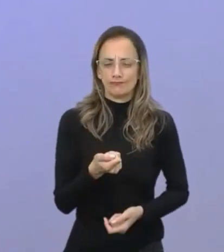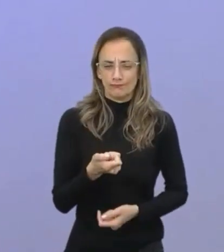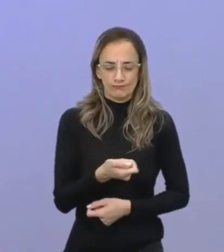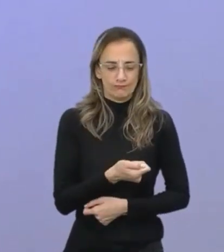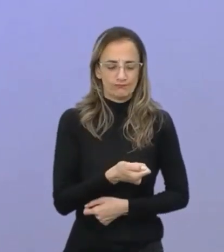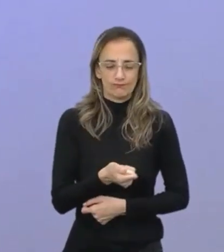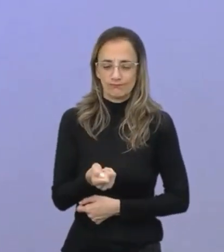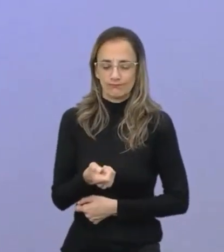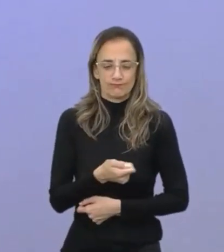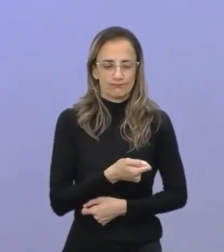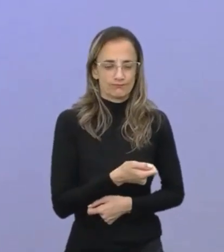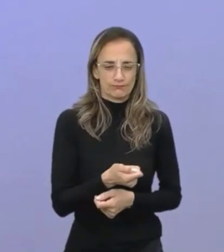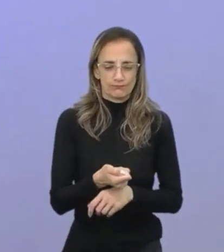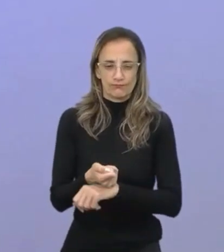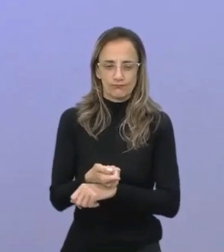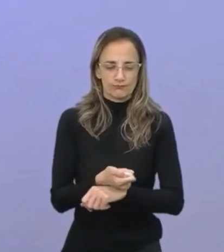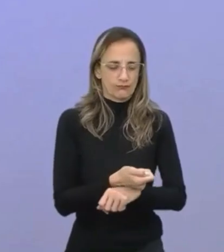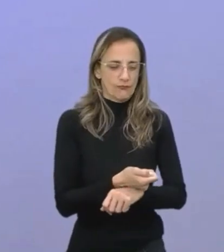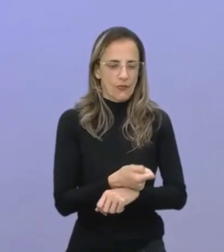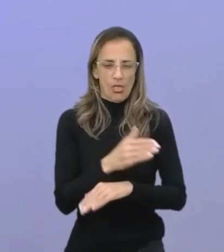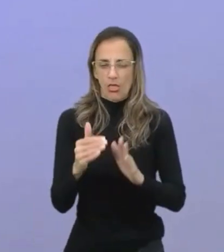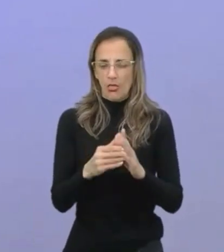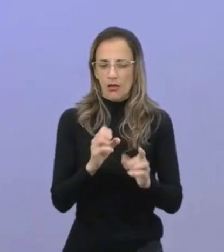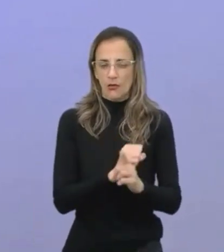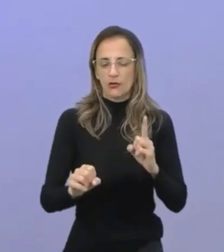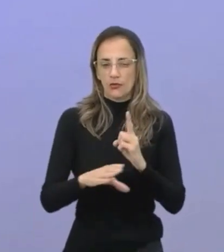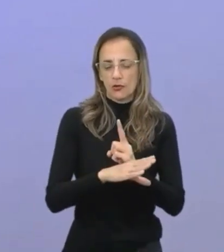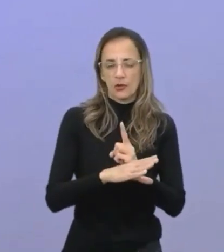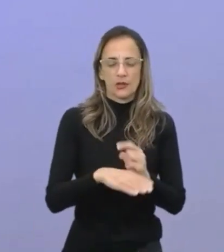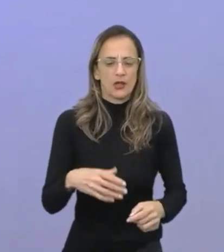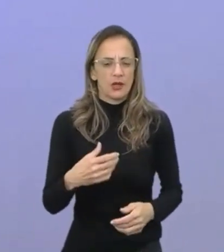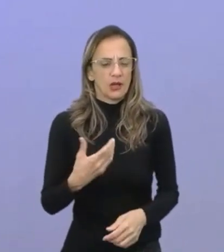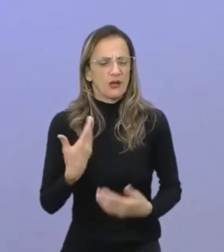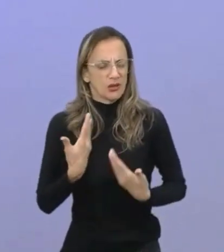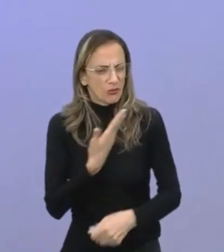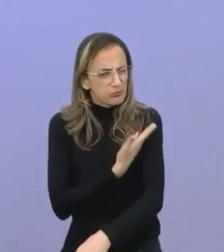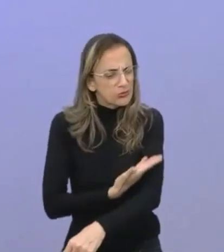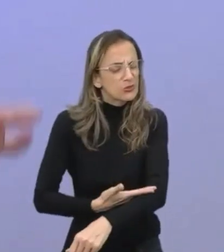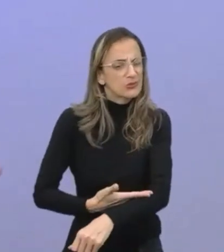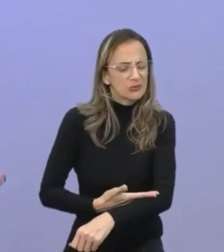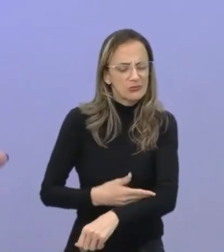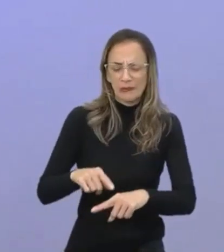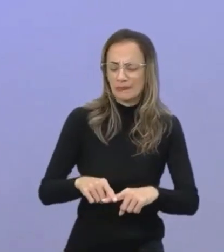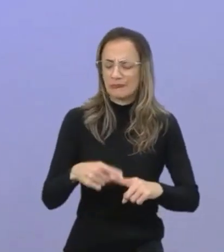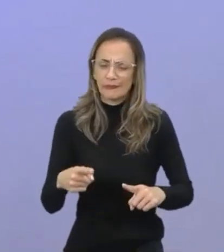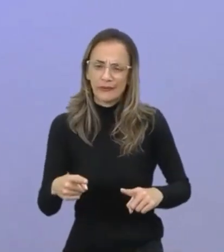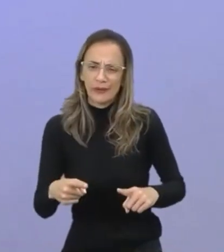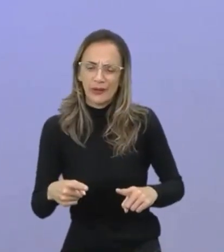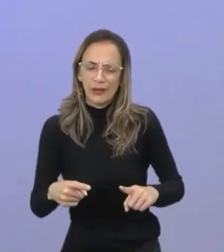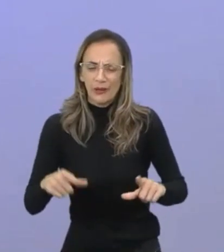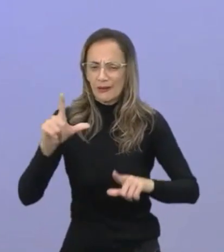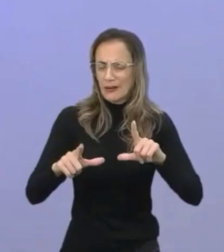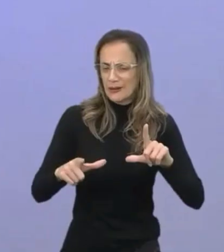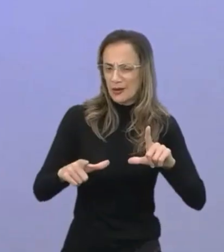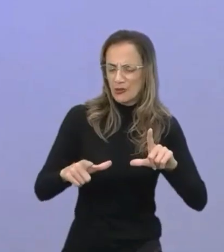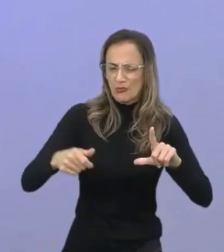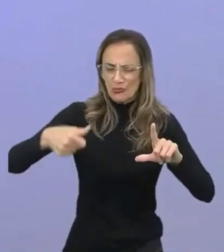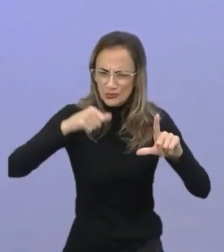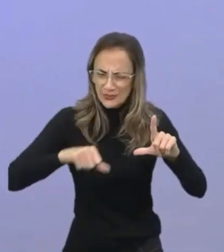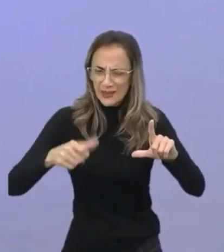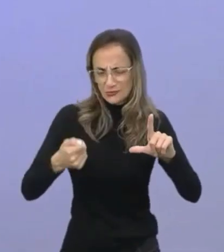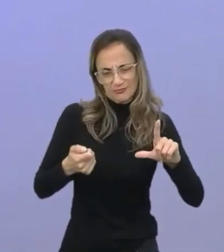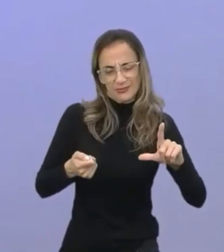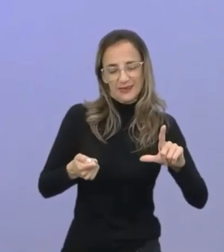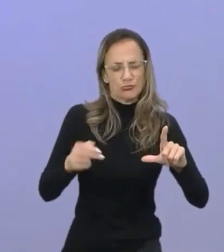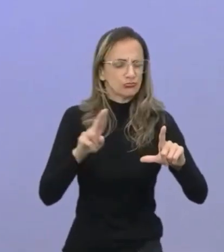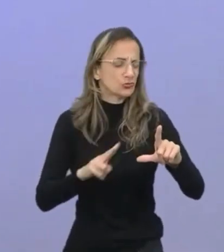nós, né, até a sociedade está um pouco aí mais sedentária devido a isso, porque nem se levanta mais nem para trocar a televisão de canal. Ela utiliza-se então de